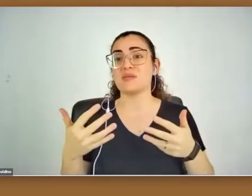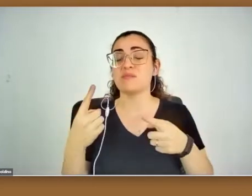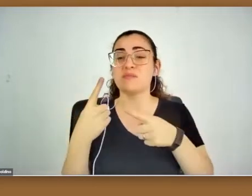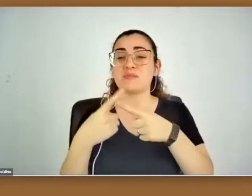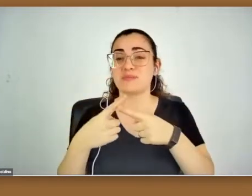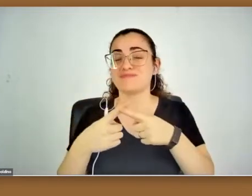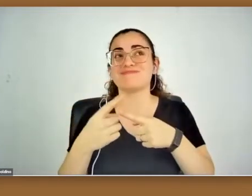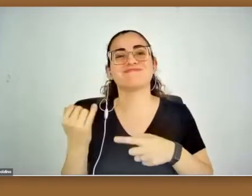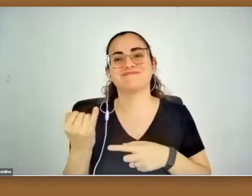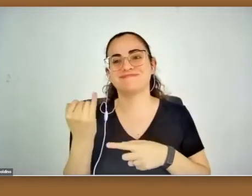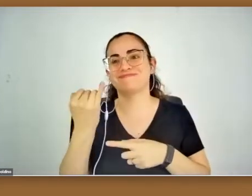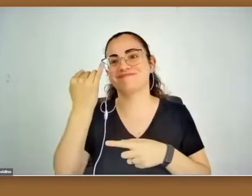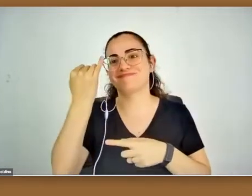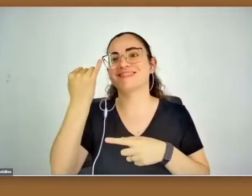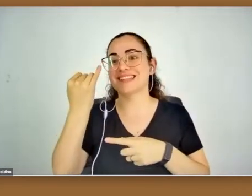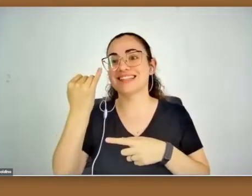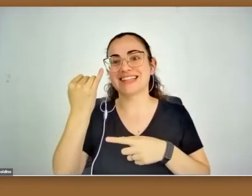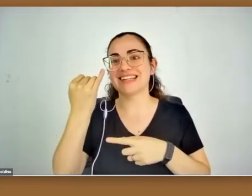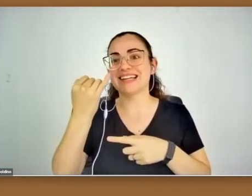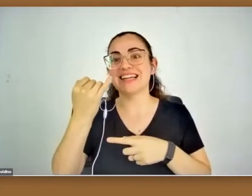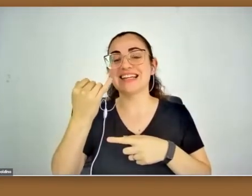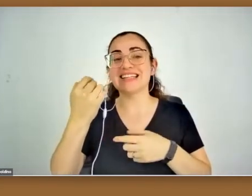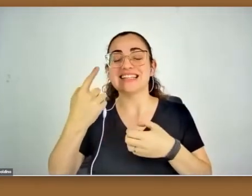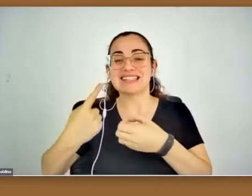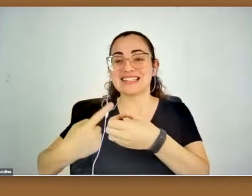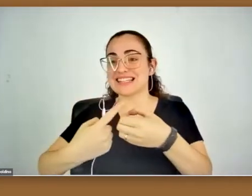cidade, você sempre encontra, tá?